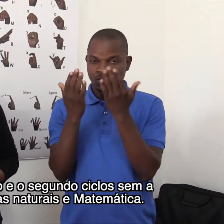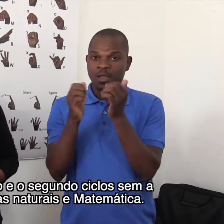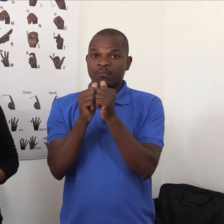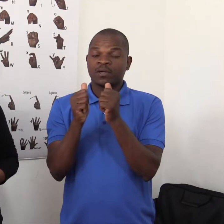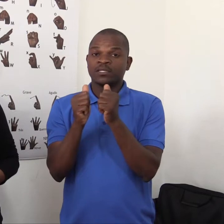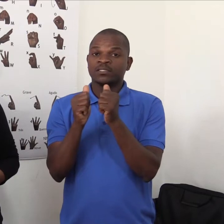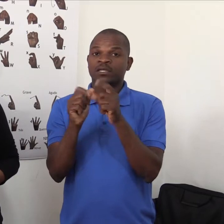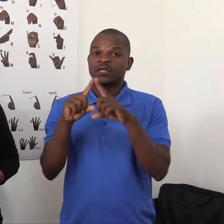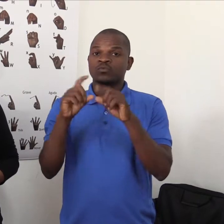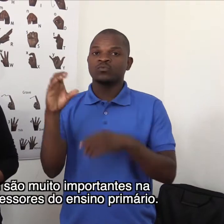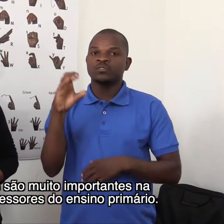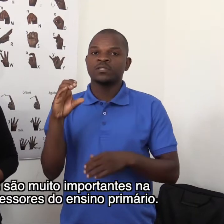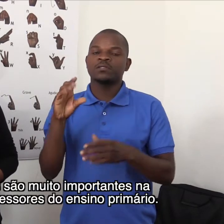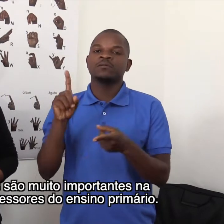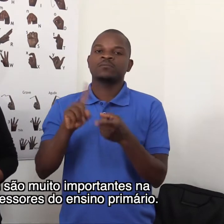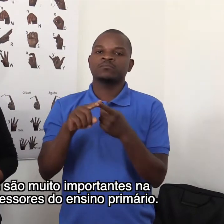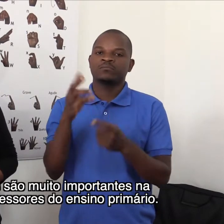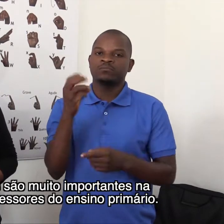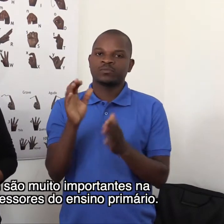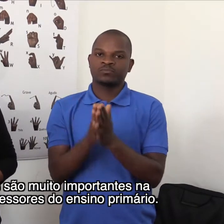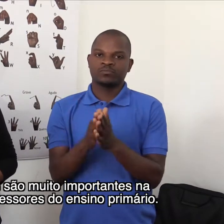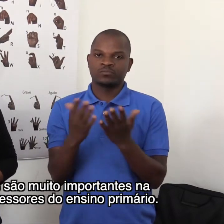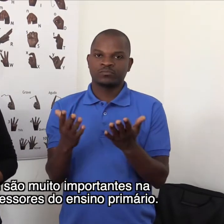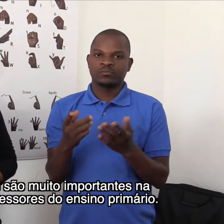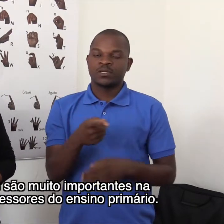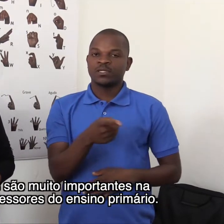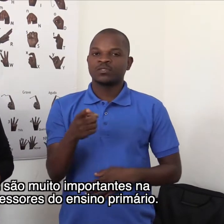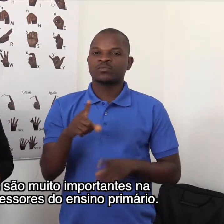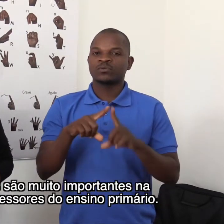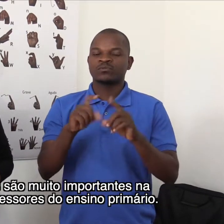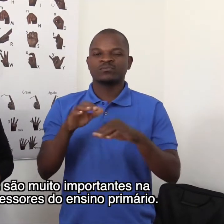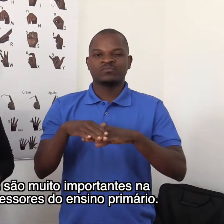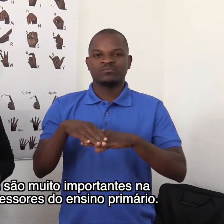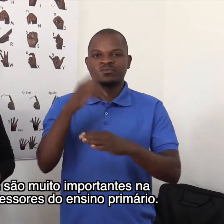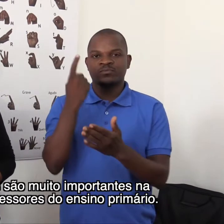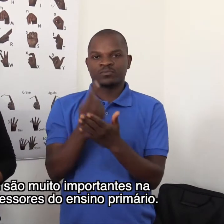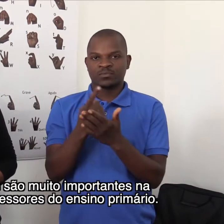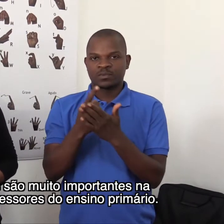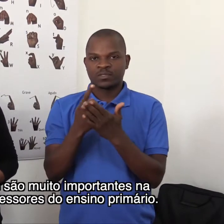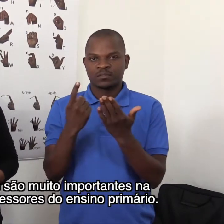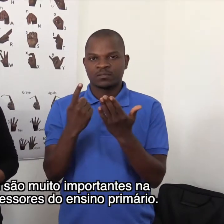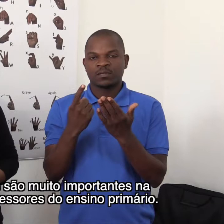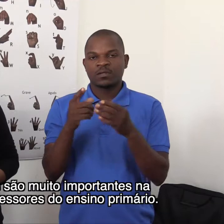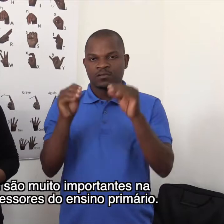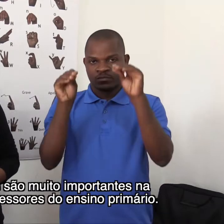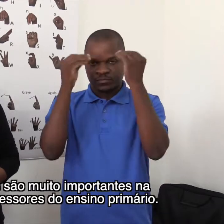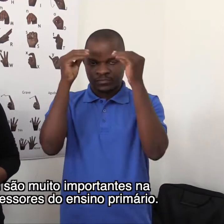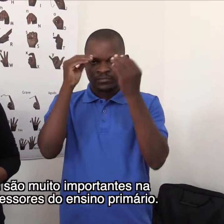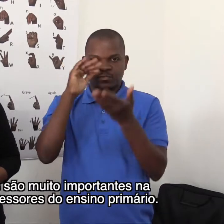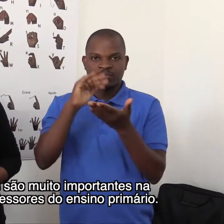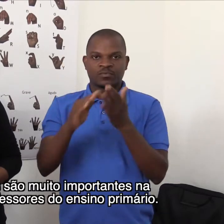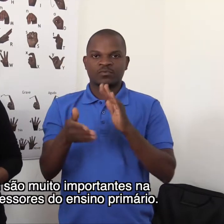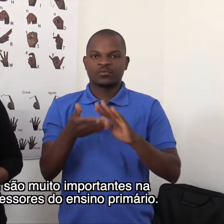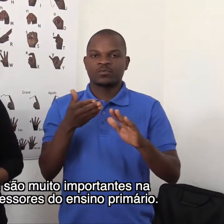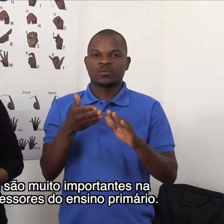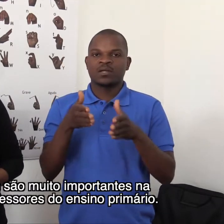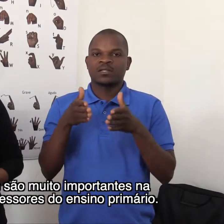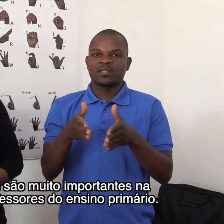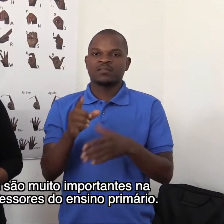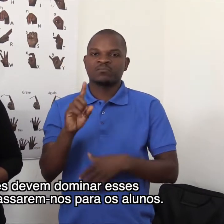e matemática. E esses aspectos são muito importantes na formação de professores do ensino